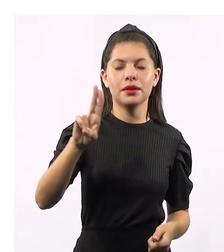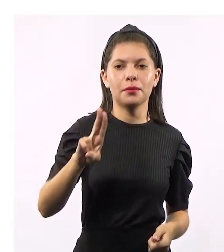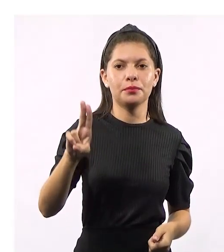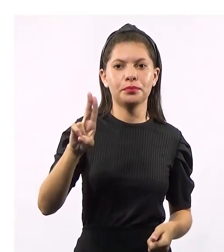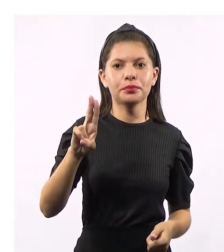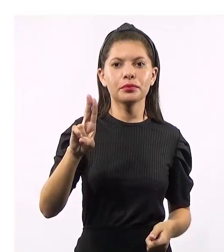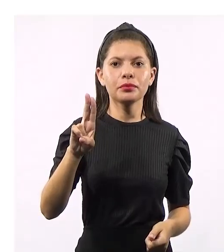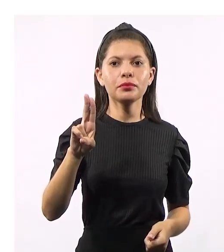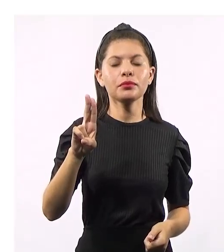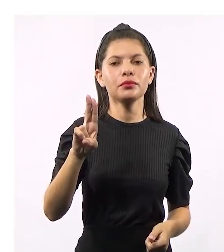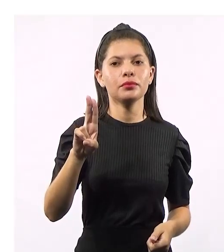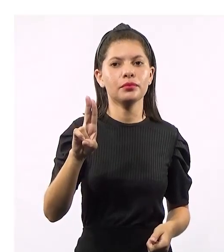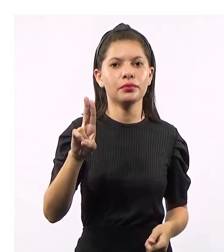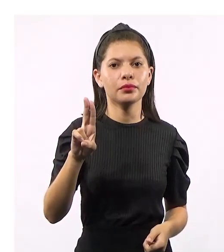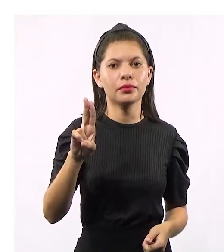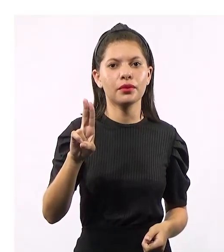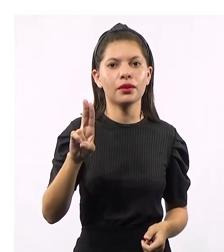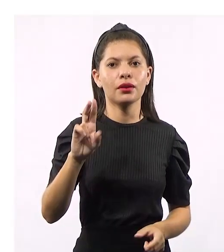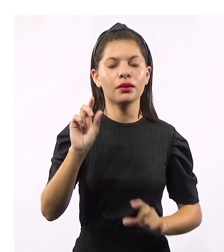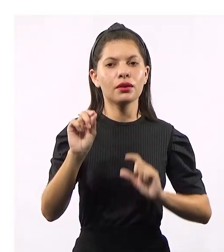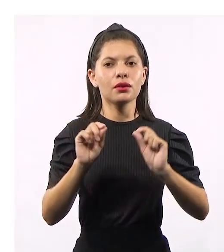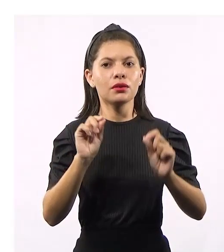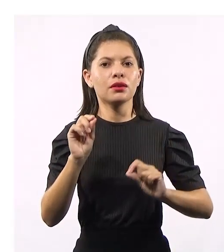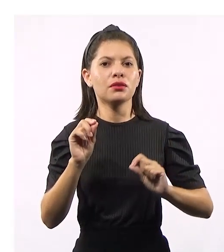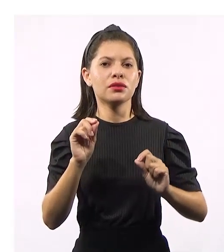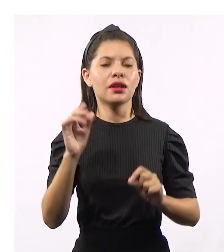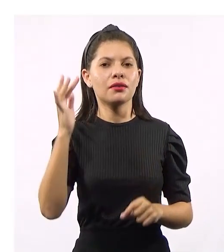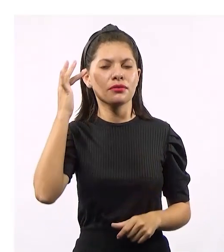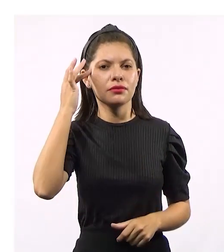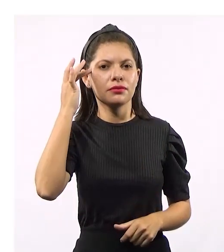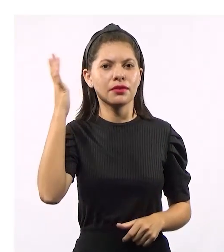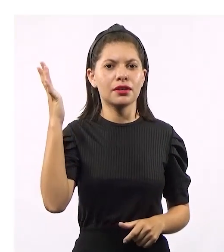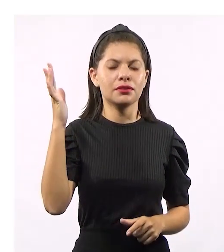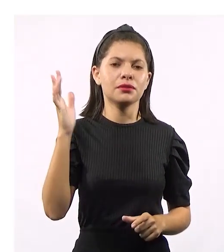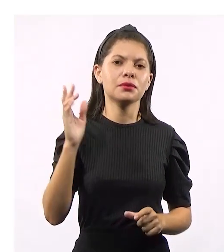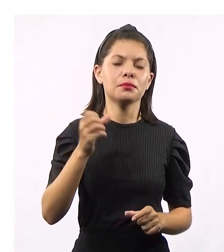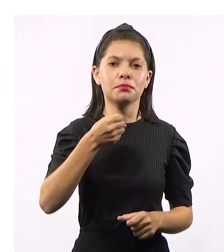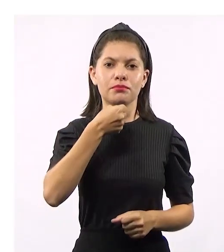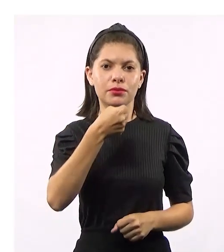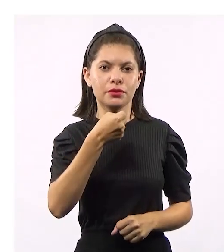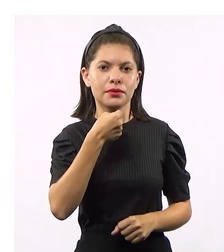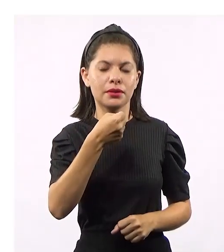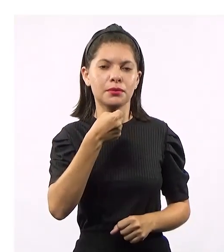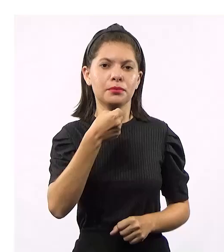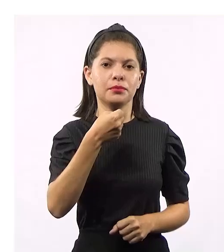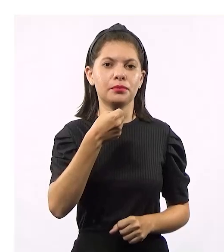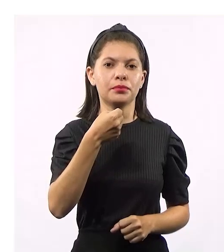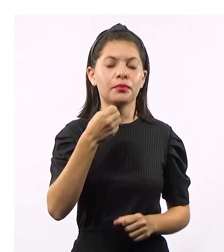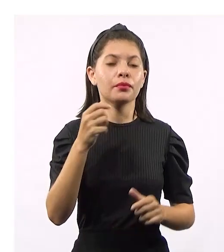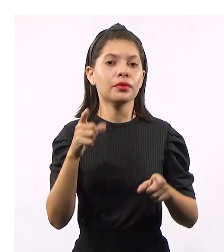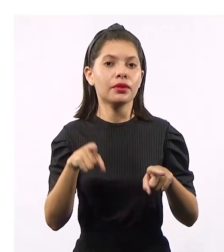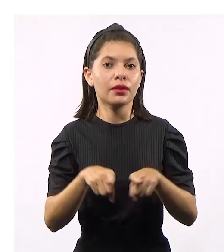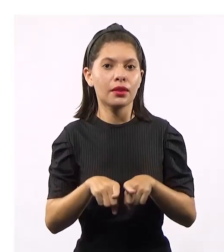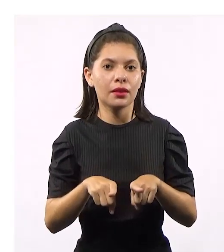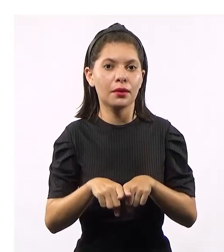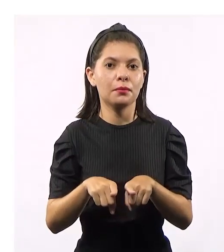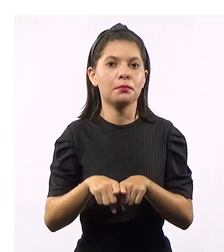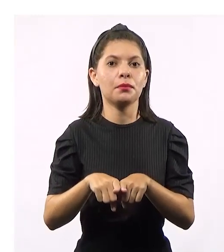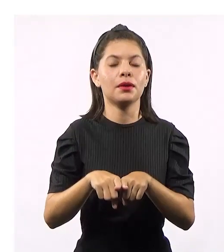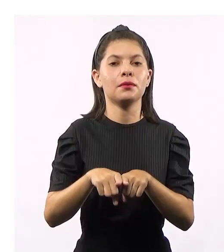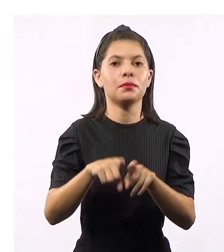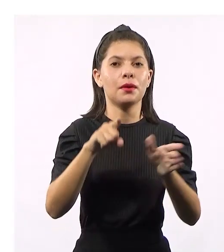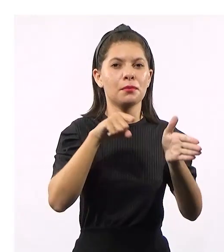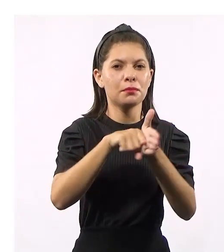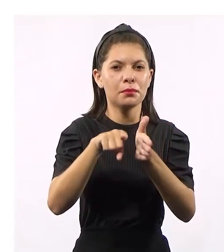vocabulário que é divergente ou que não está acessível para o entrevistado. E ainda, essa pergunta,